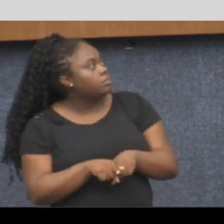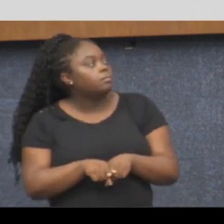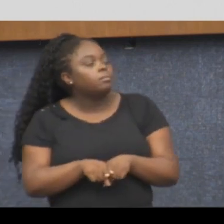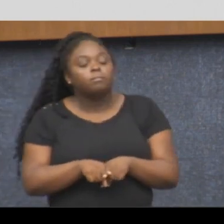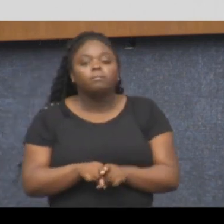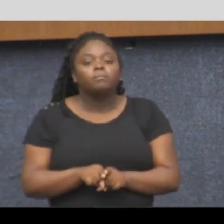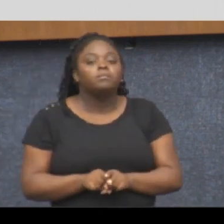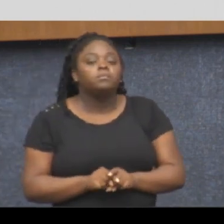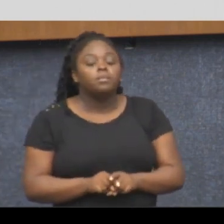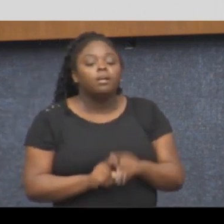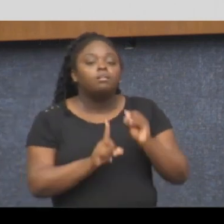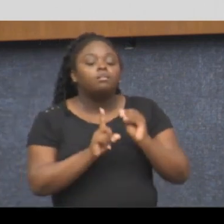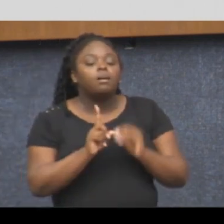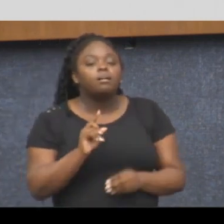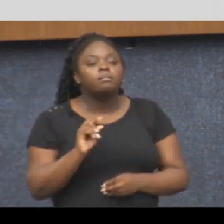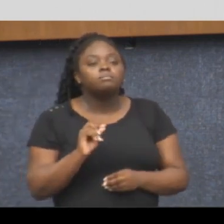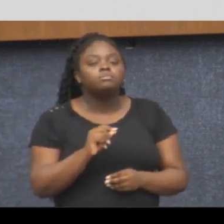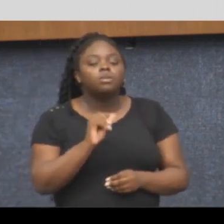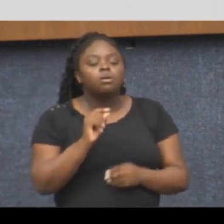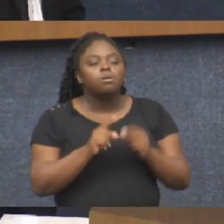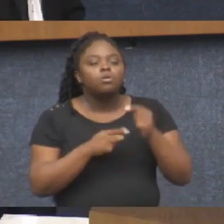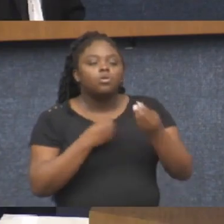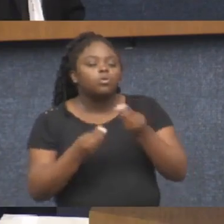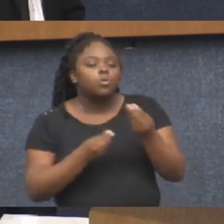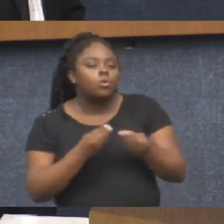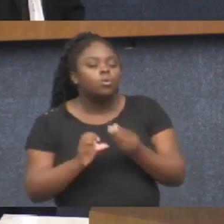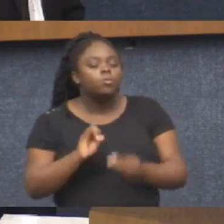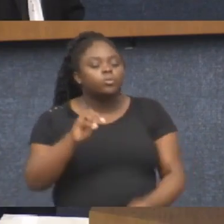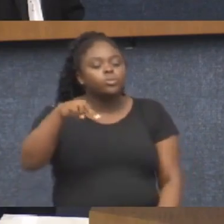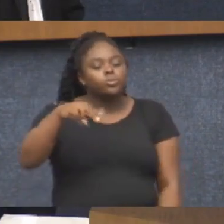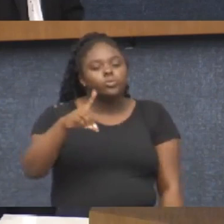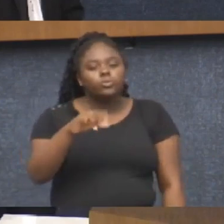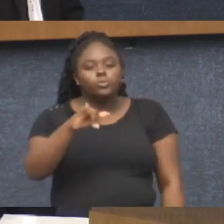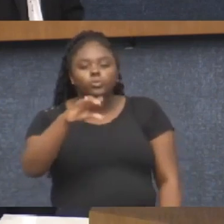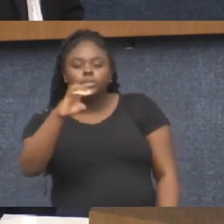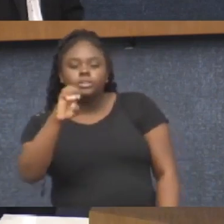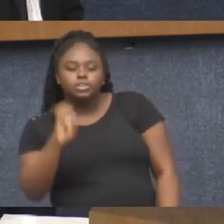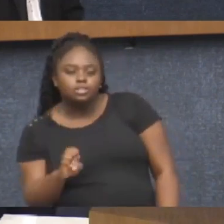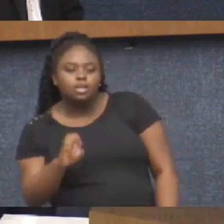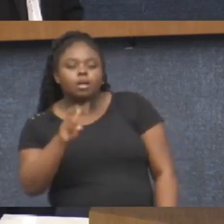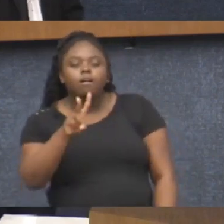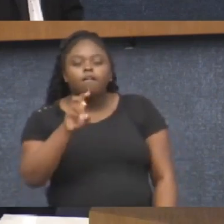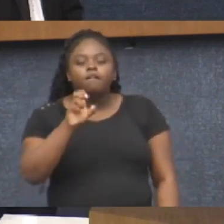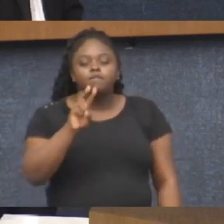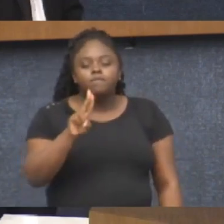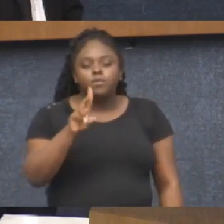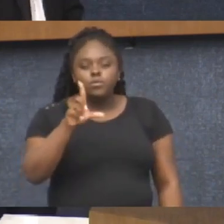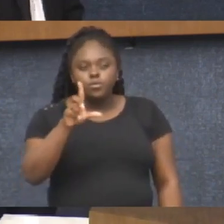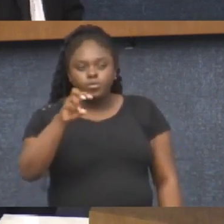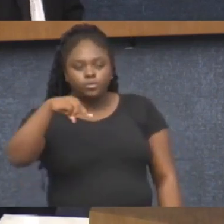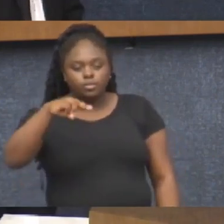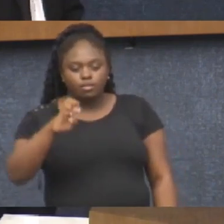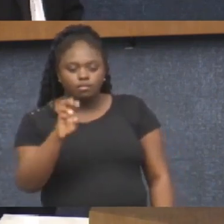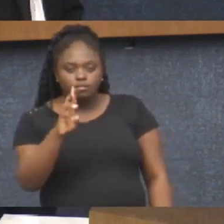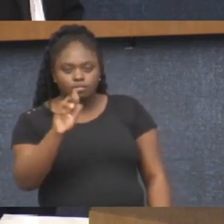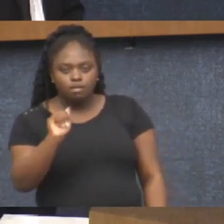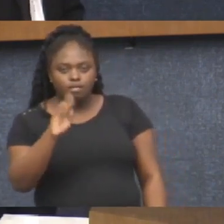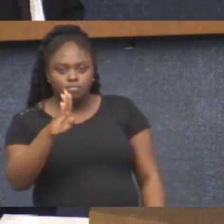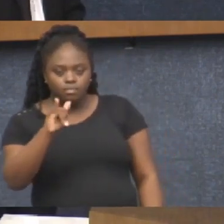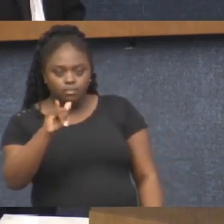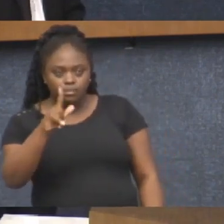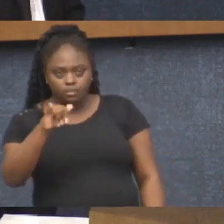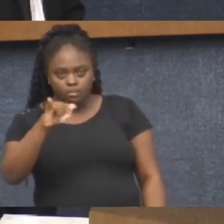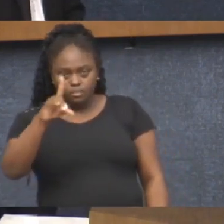prefeitura, para a gente saber, olha, tem diferença conforme o extrato, isso muda, interfere, não interfere, como que é? E